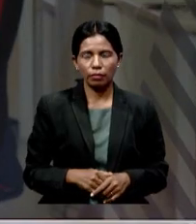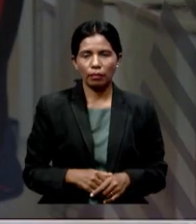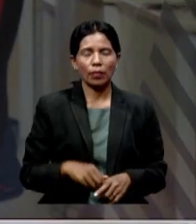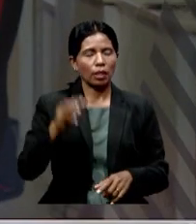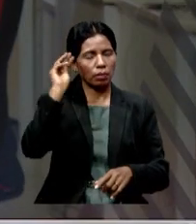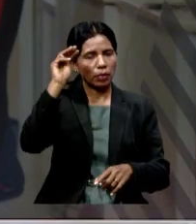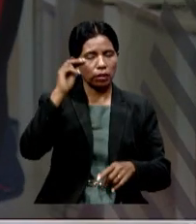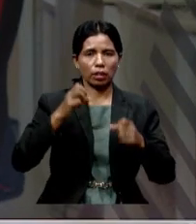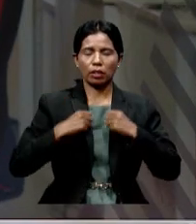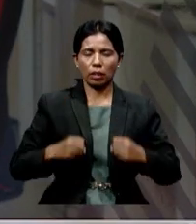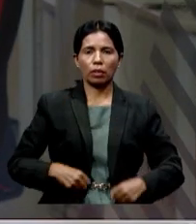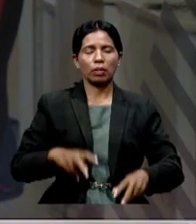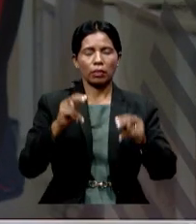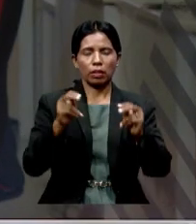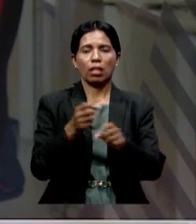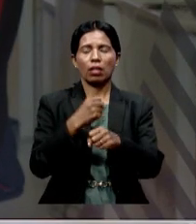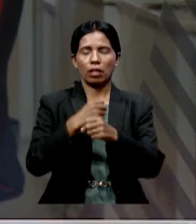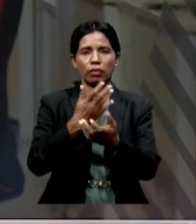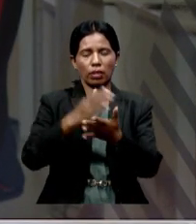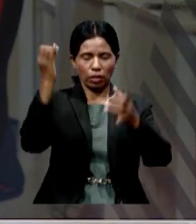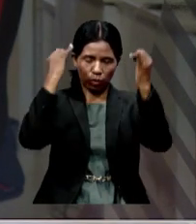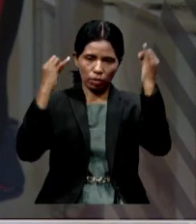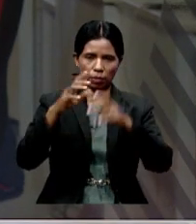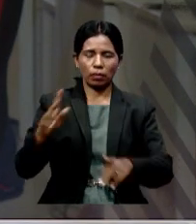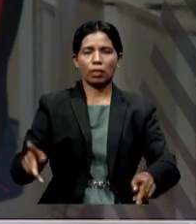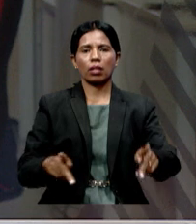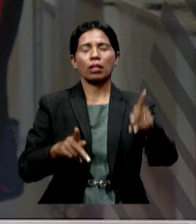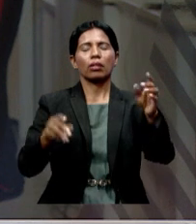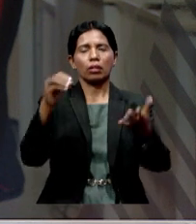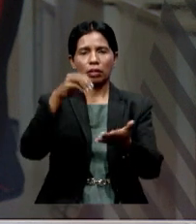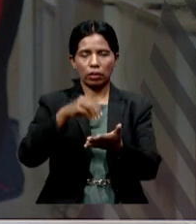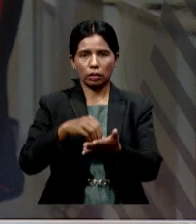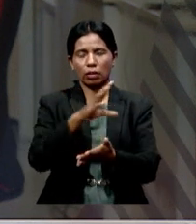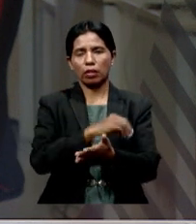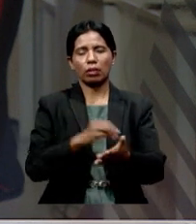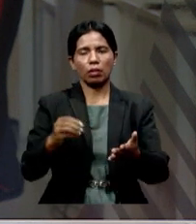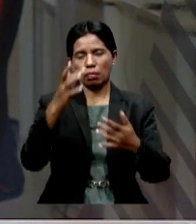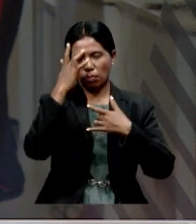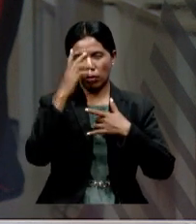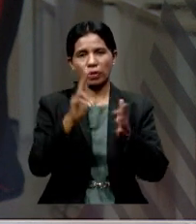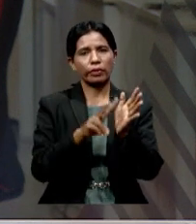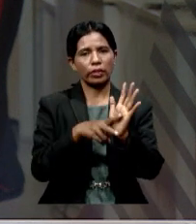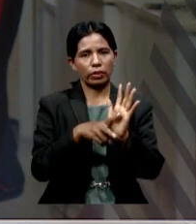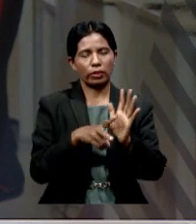Ministério da Saúde precisa halo sensibilização ba público rodi prevene vírus rabies.